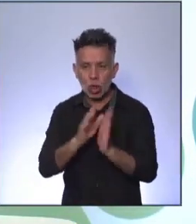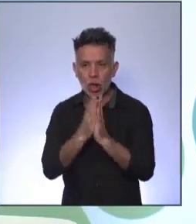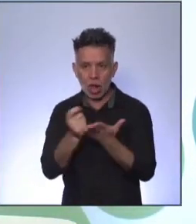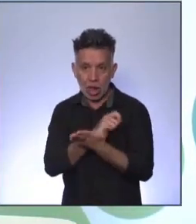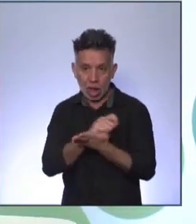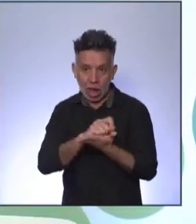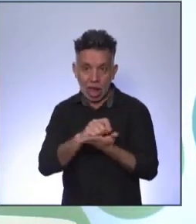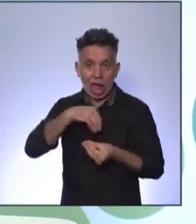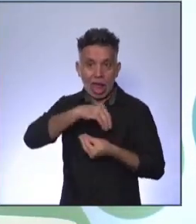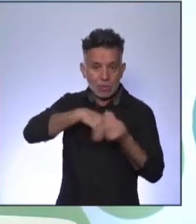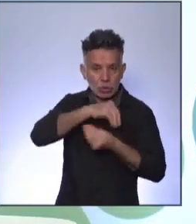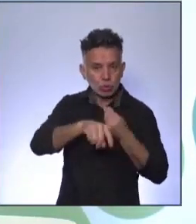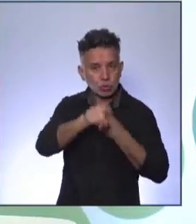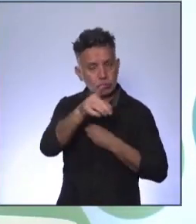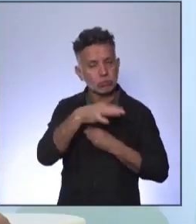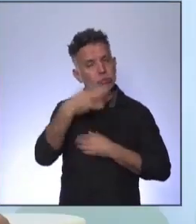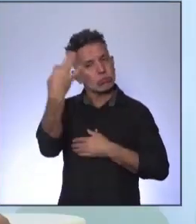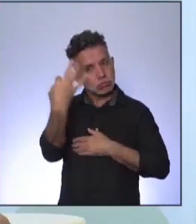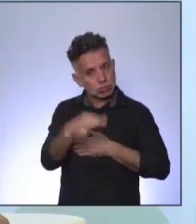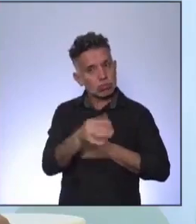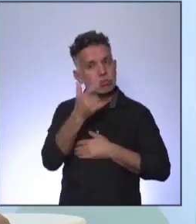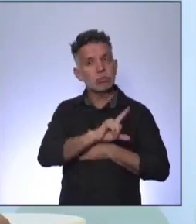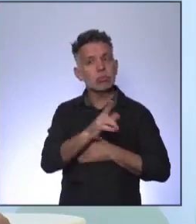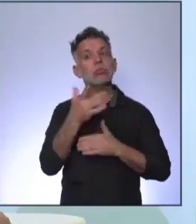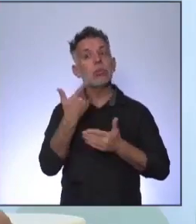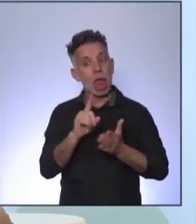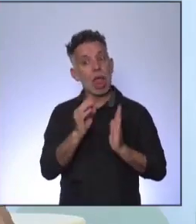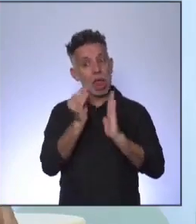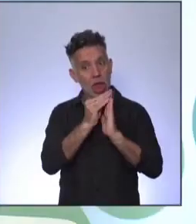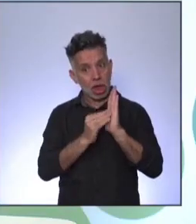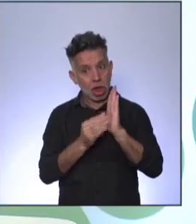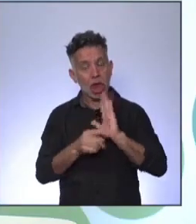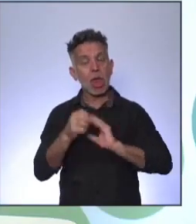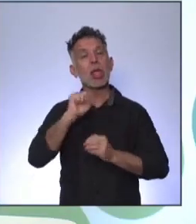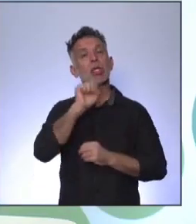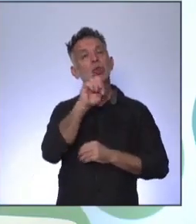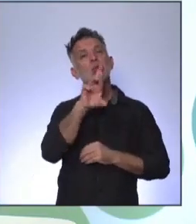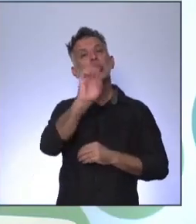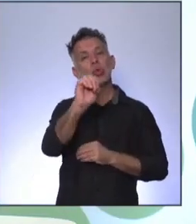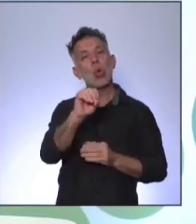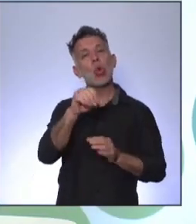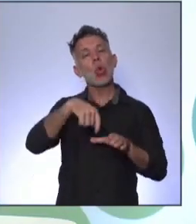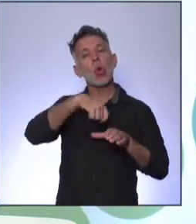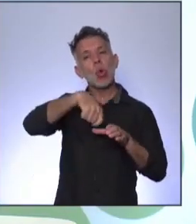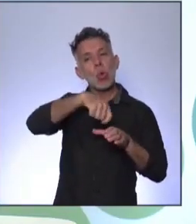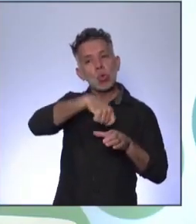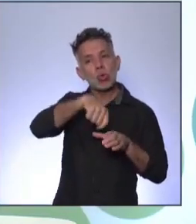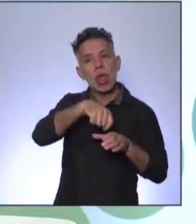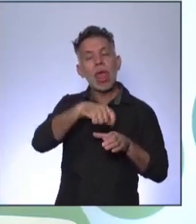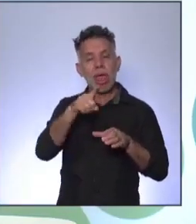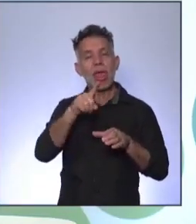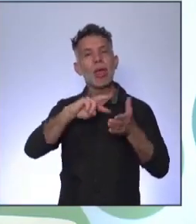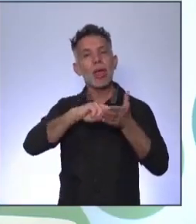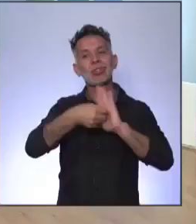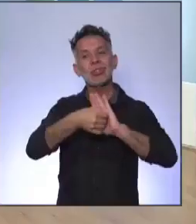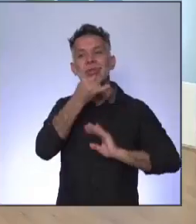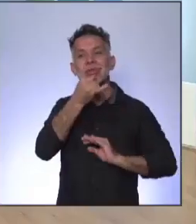vocês acertaram essa questão, né? Que exatamente. O soro caseiro é um exemplo de uma mistura.